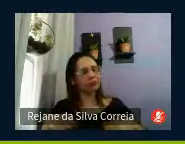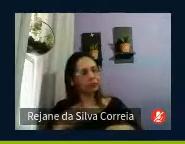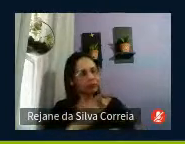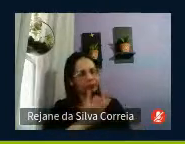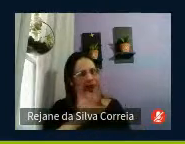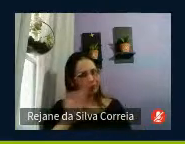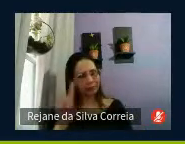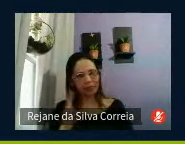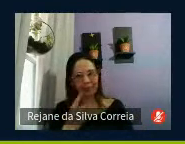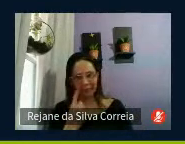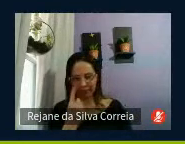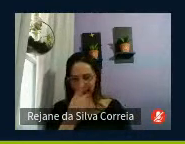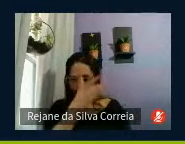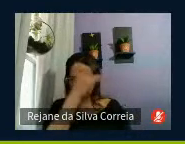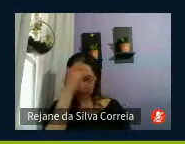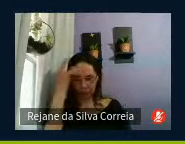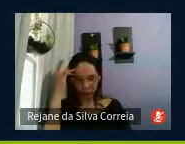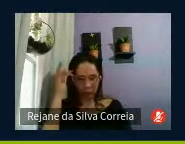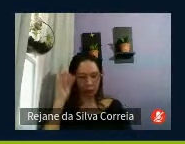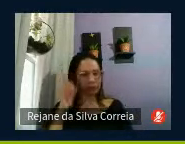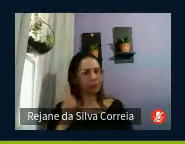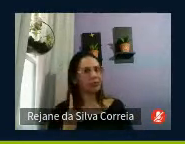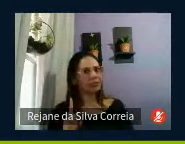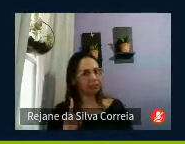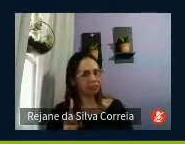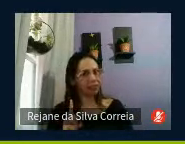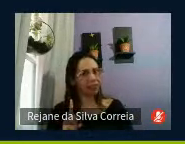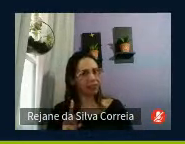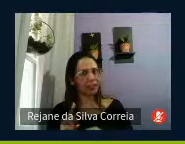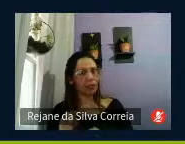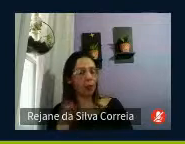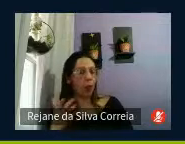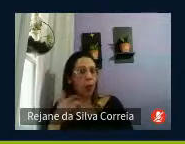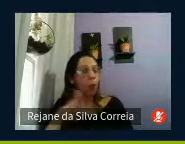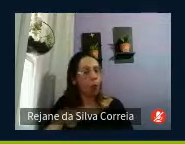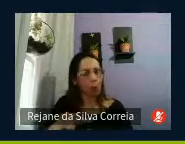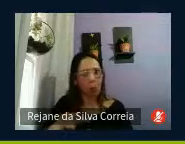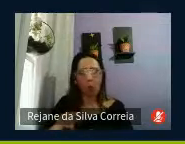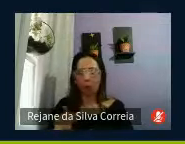cada uma das deficiências ou outro transtorno